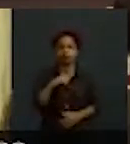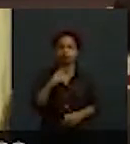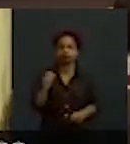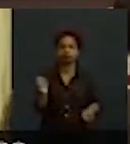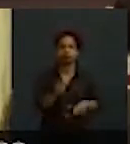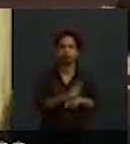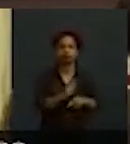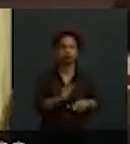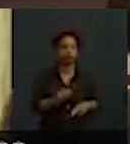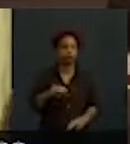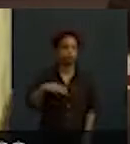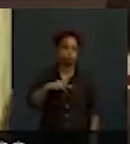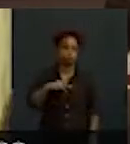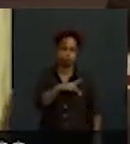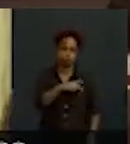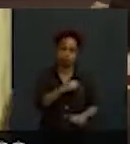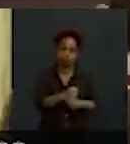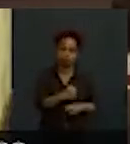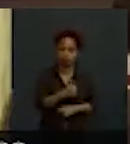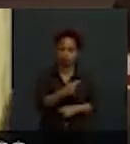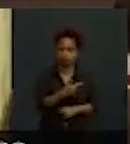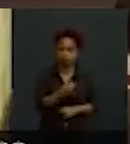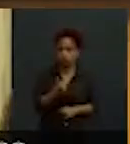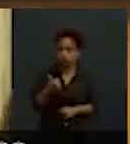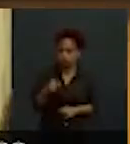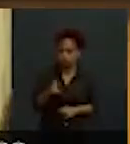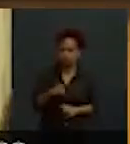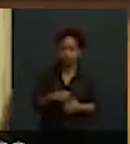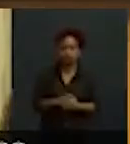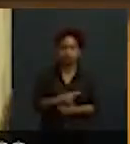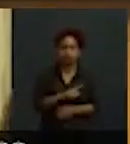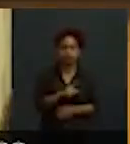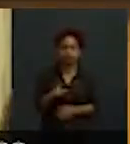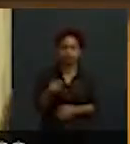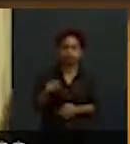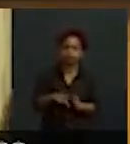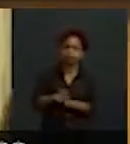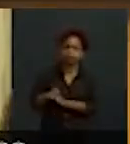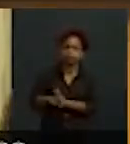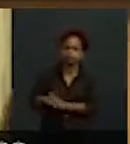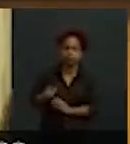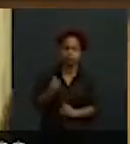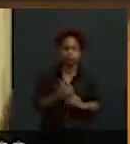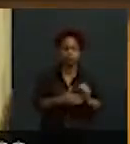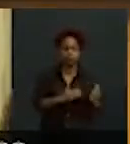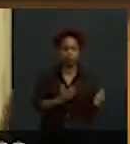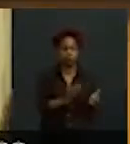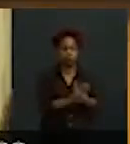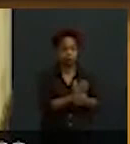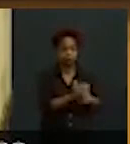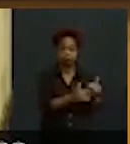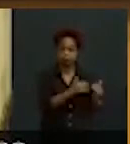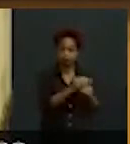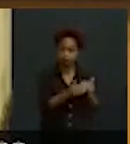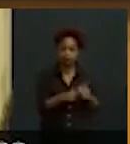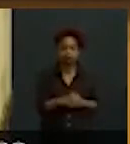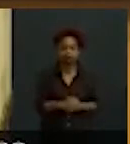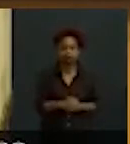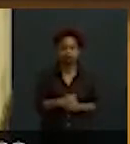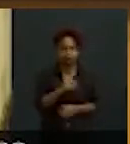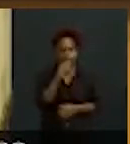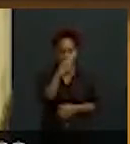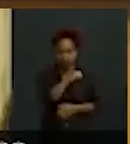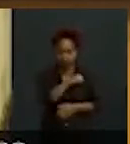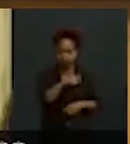ingressou no Ministério Público em 2015, no cargo de analista processual. Em pouco tempo,